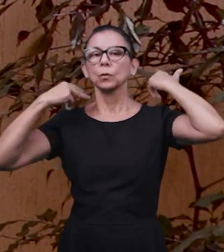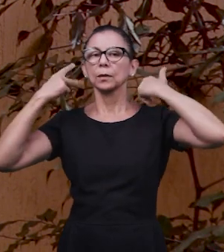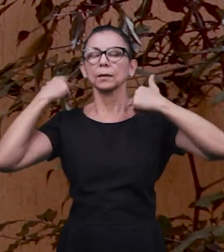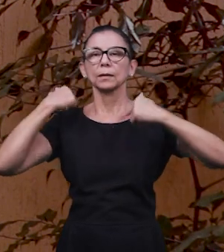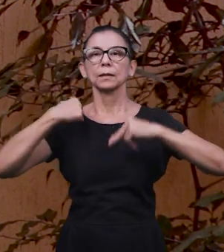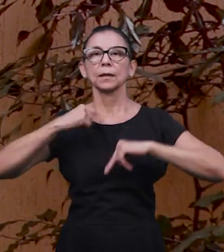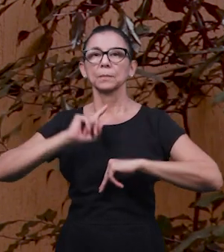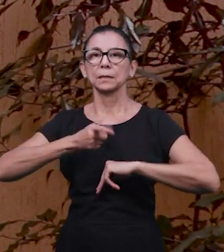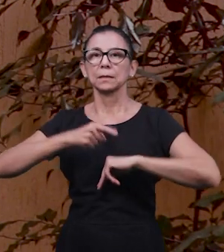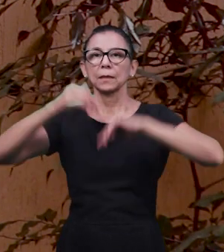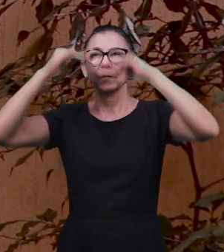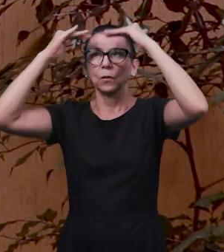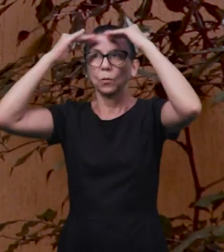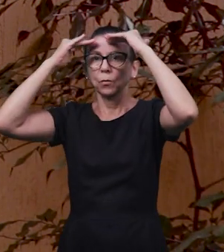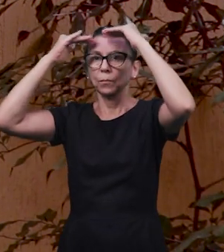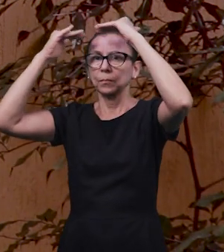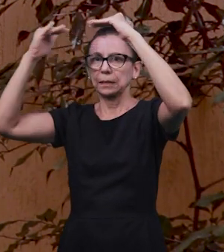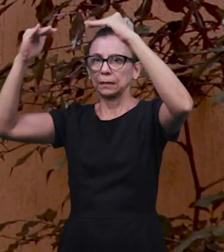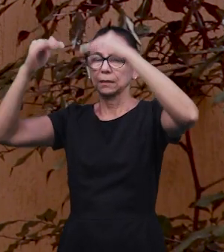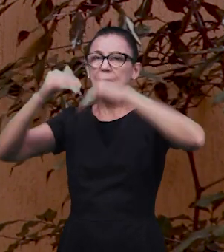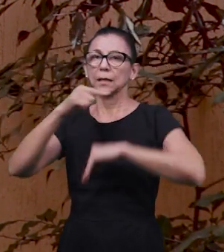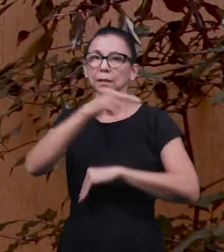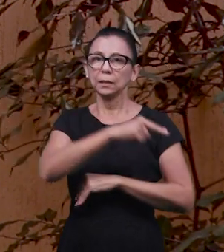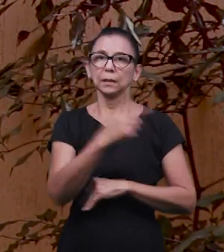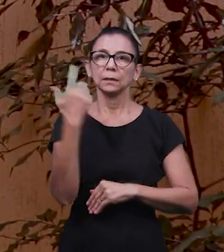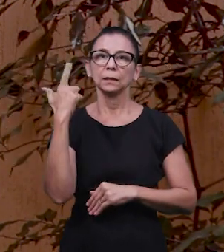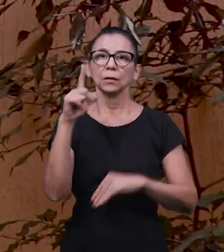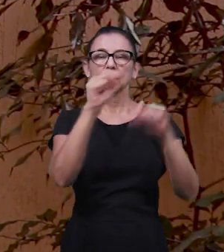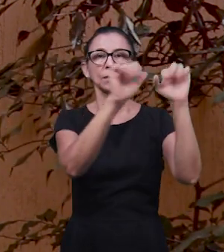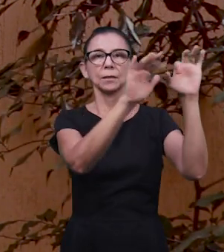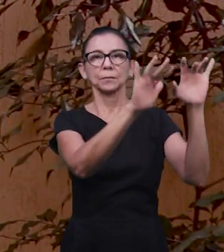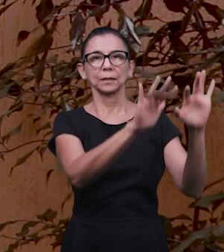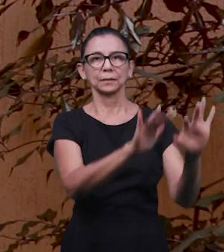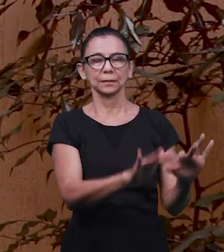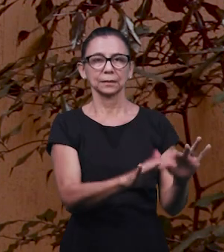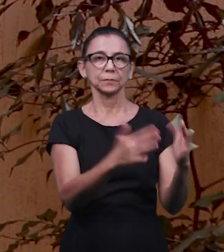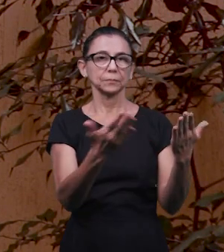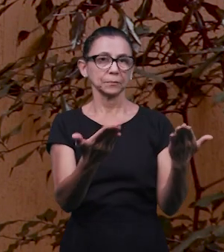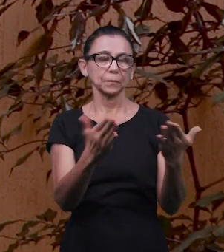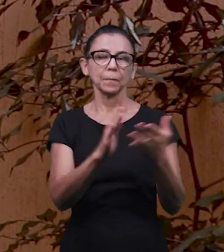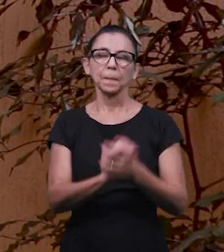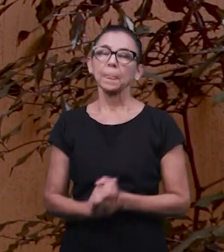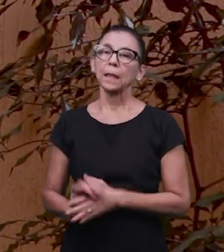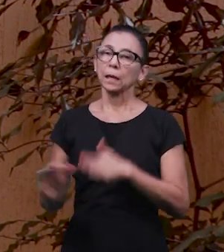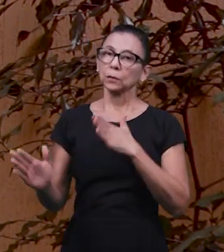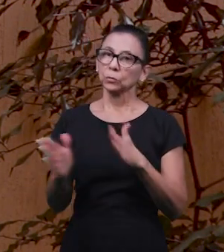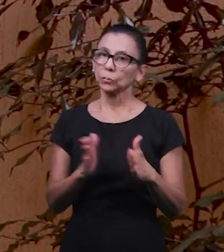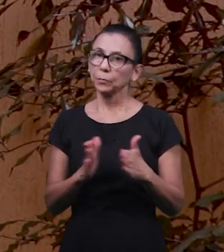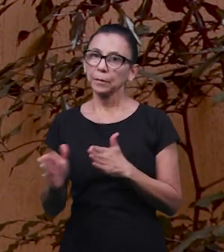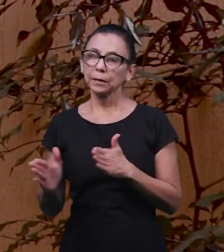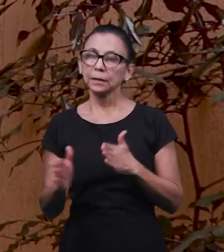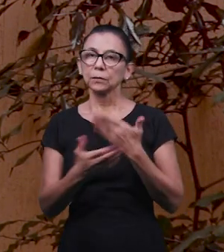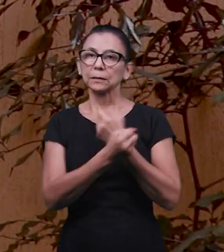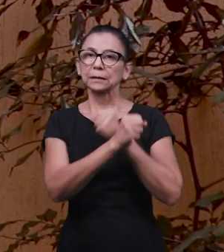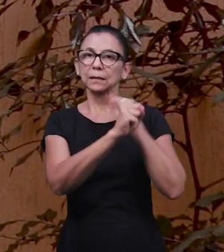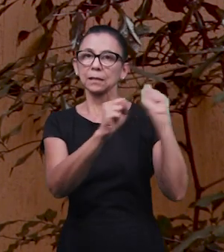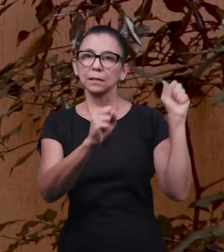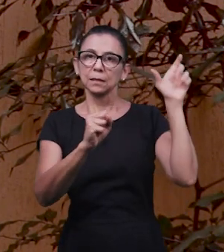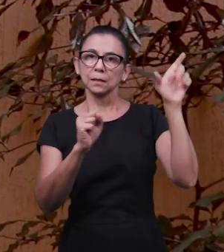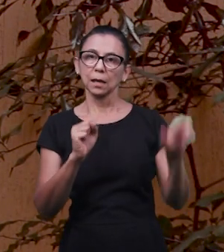de Sansão. Então, os pais de Sansão receberam do Senhor uma orientação, que aquela criança que